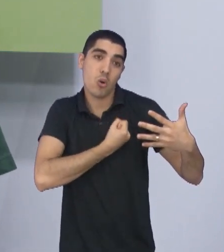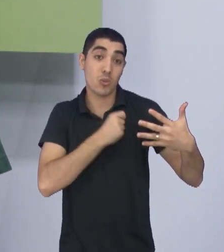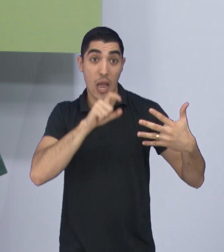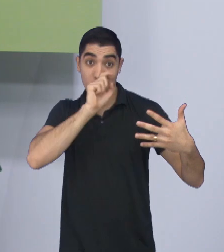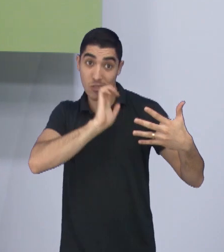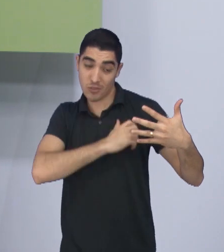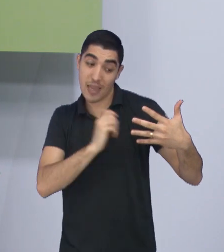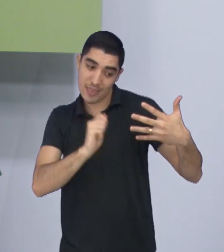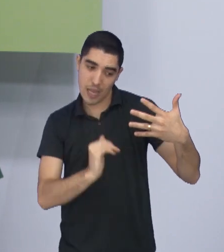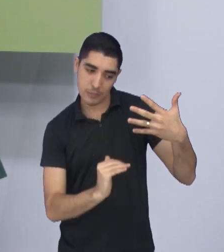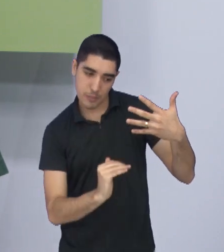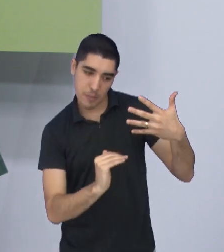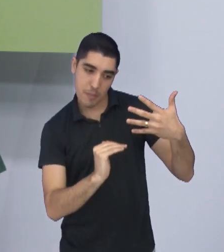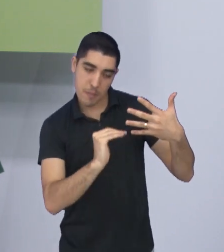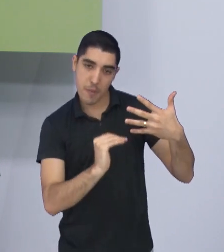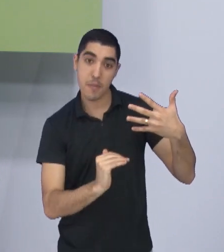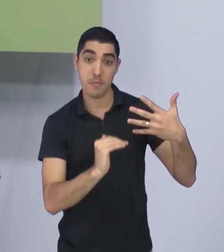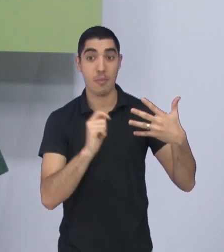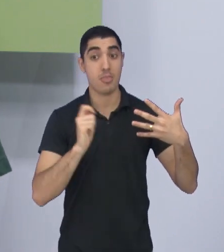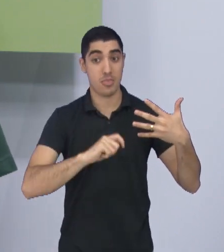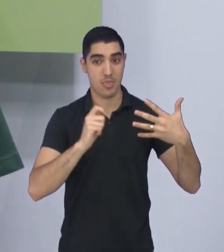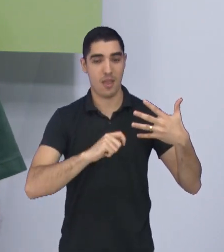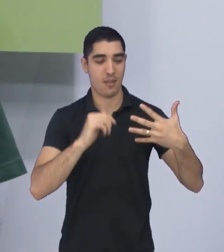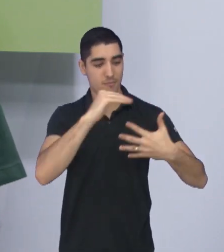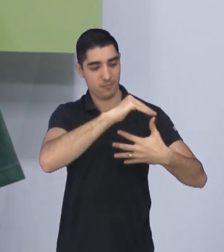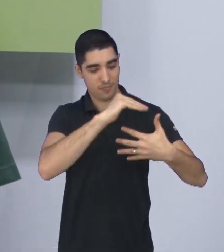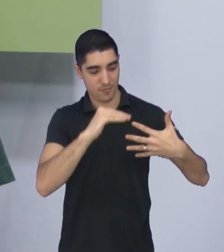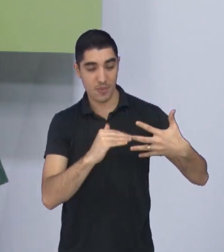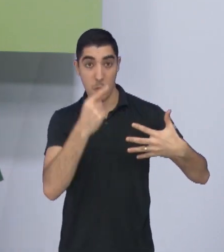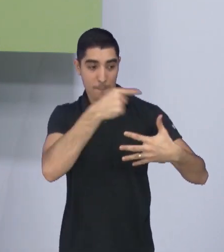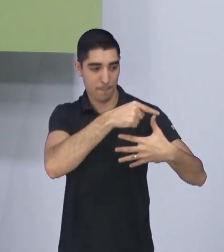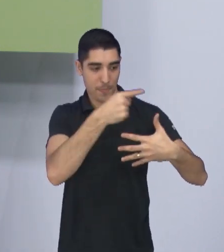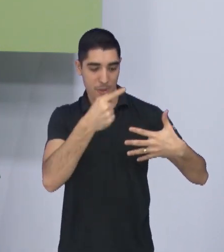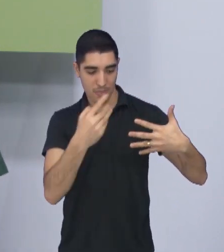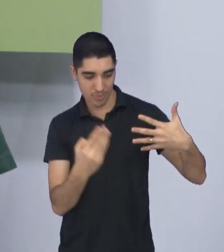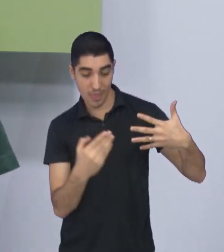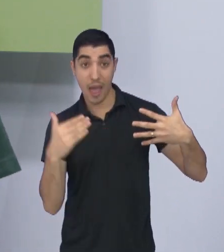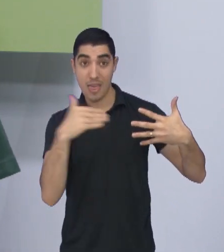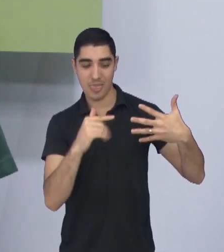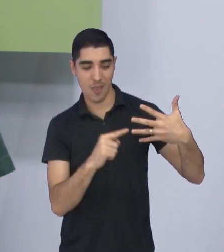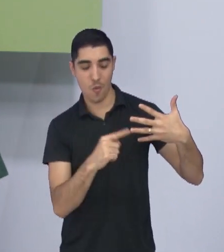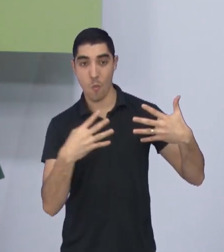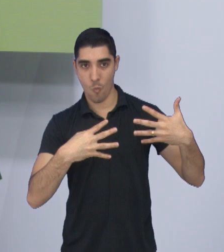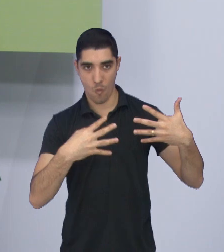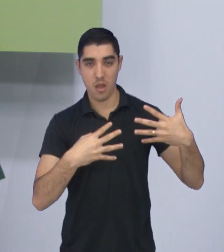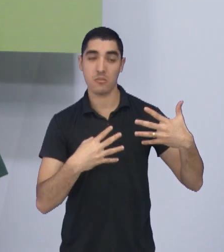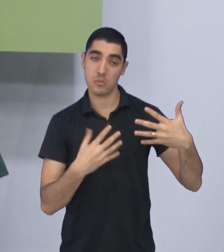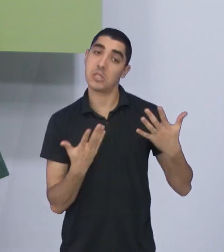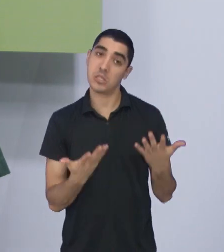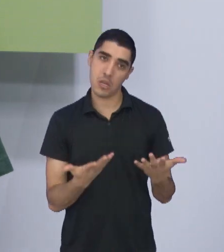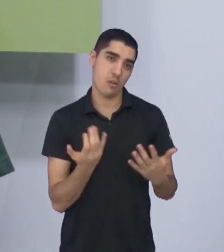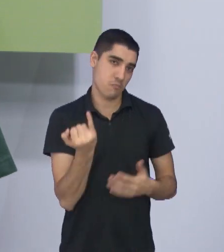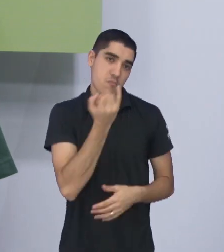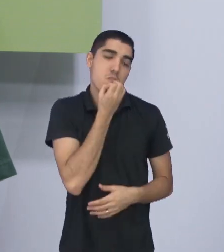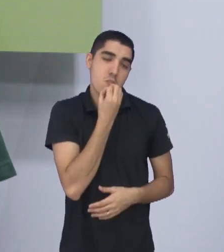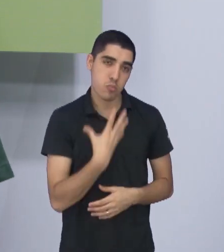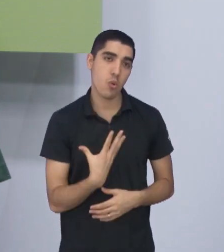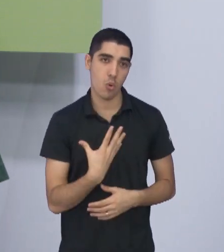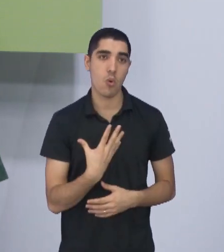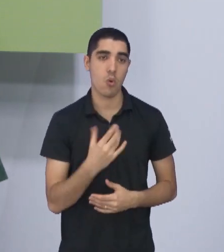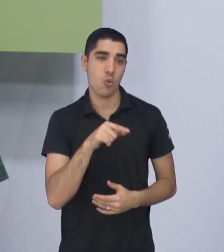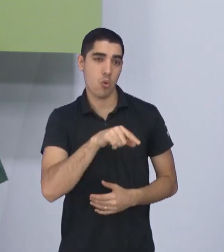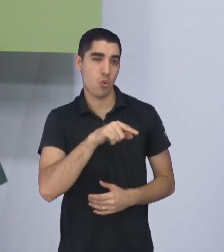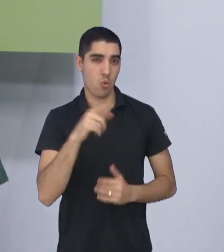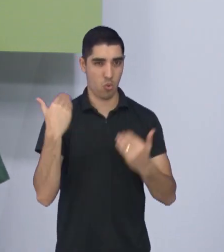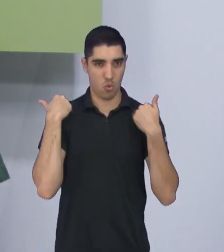do do Z4 aliás do G4 ali do do grupo pro resto né pros outros quatro do grupo então foi importante pro pro pro São